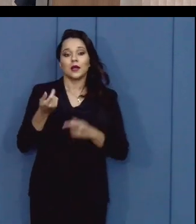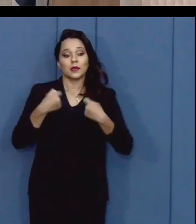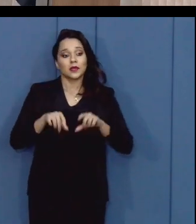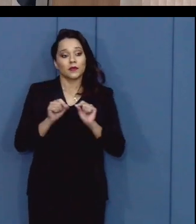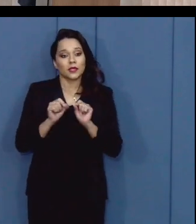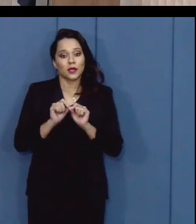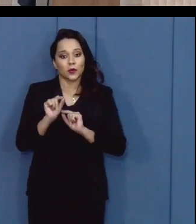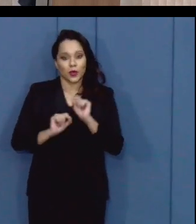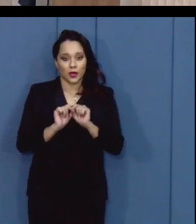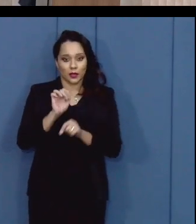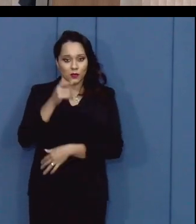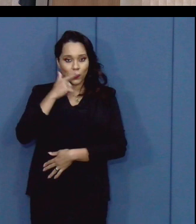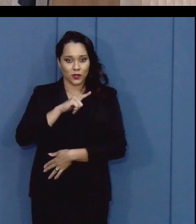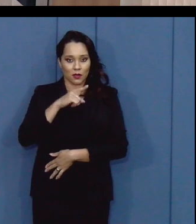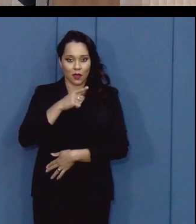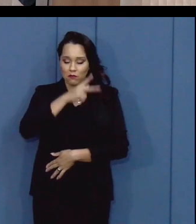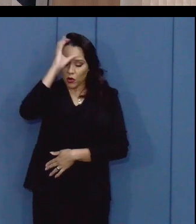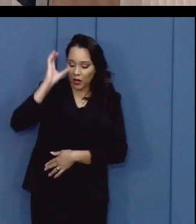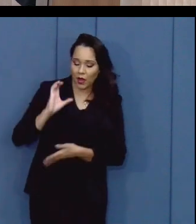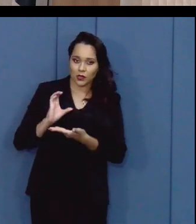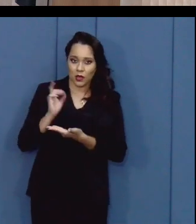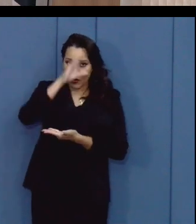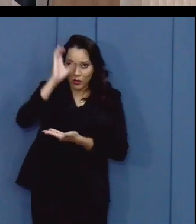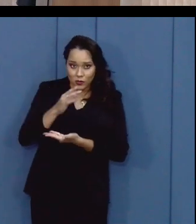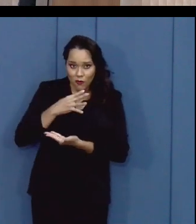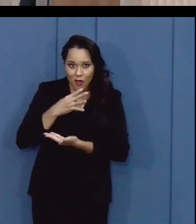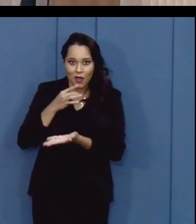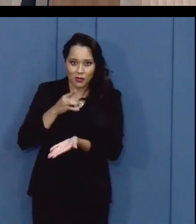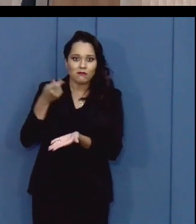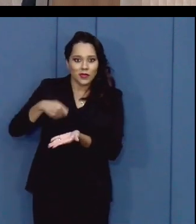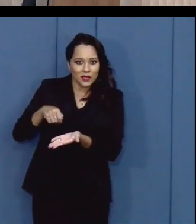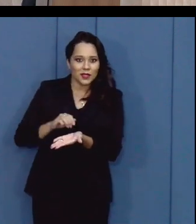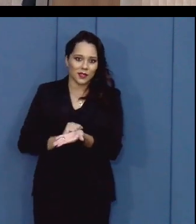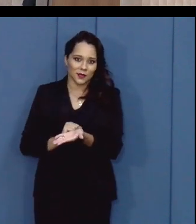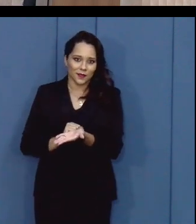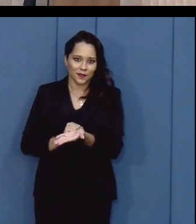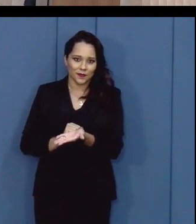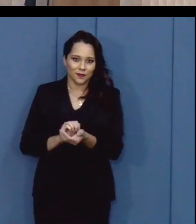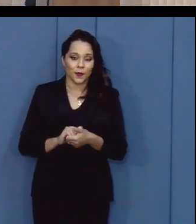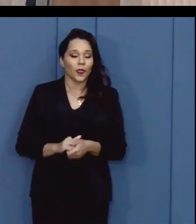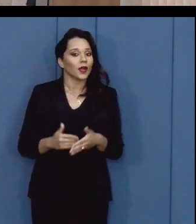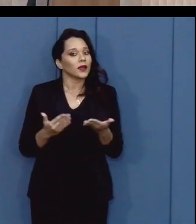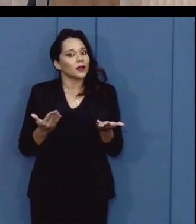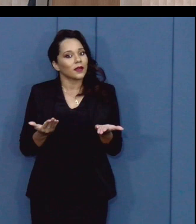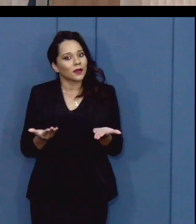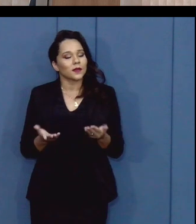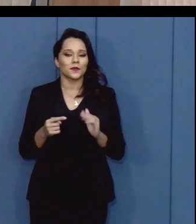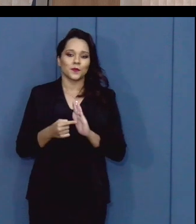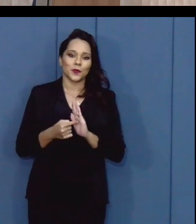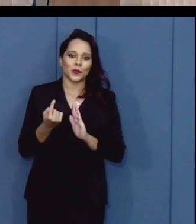fazer com que isso chegue, ao consumidor, que o consumidor conheça isso aí, né? Bom, e